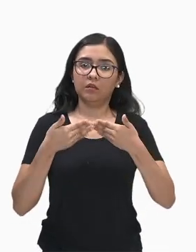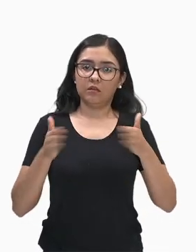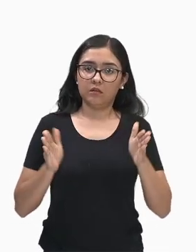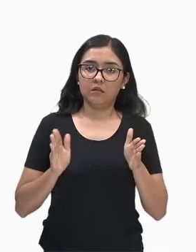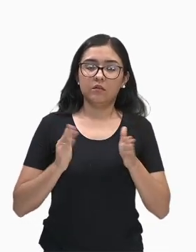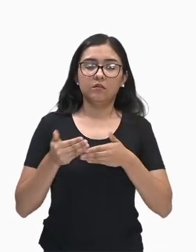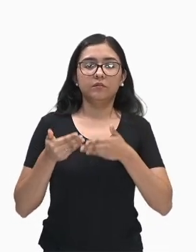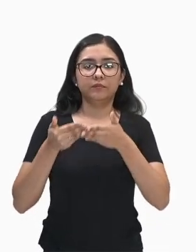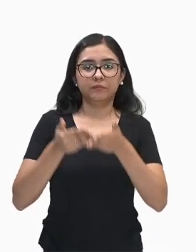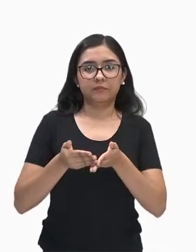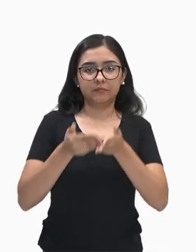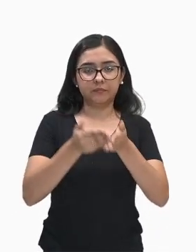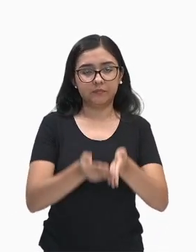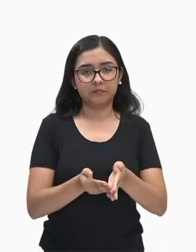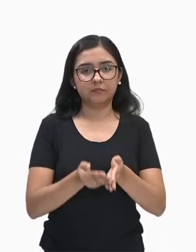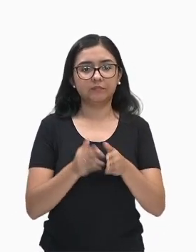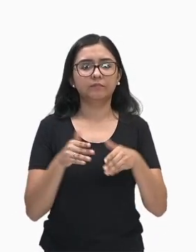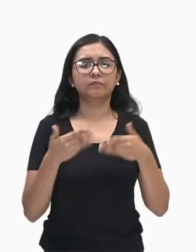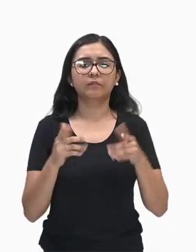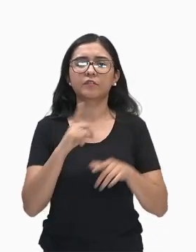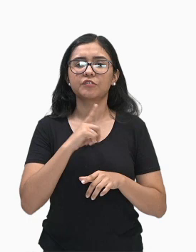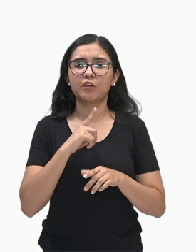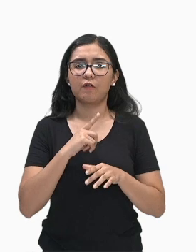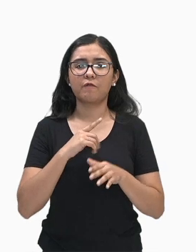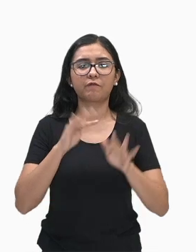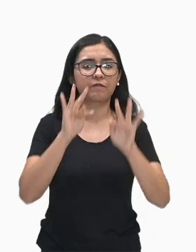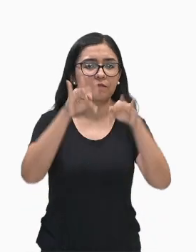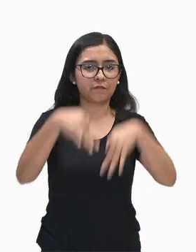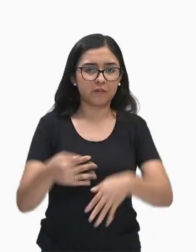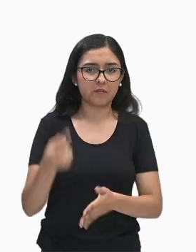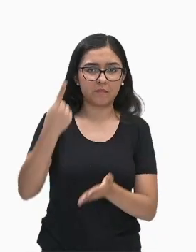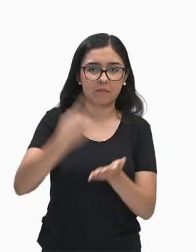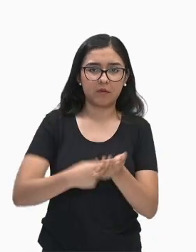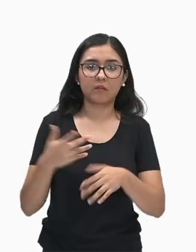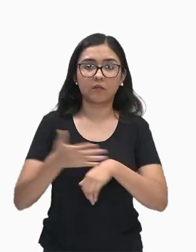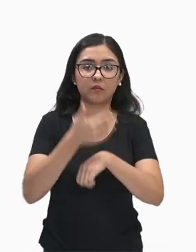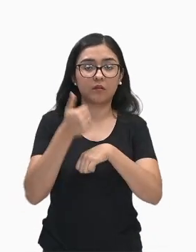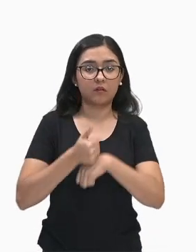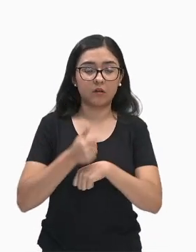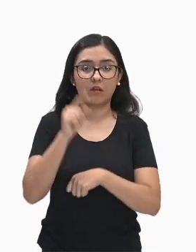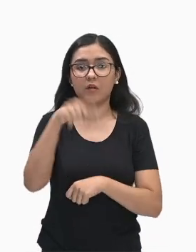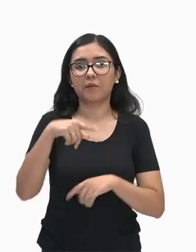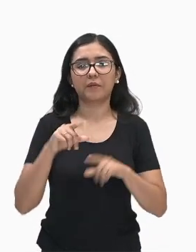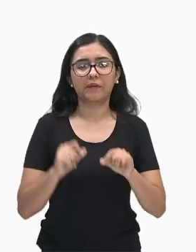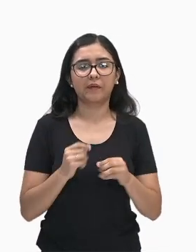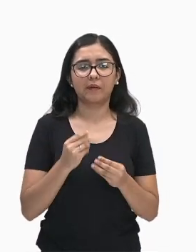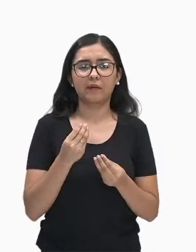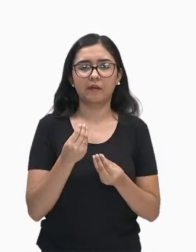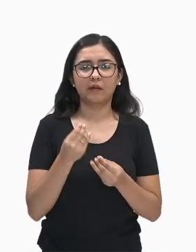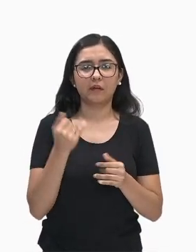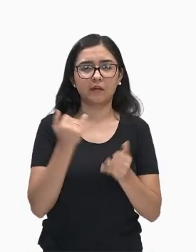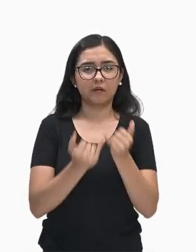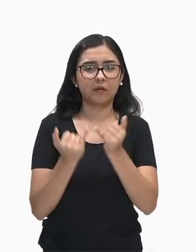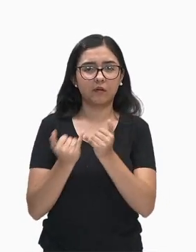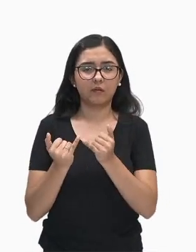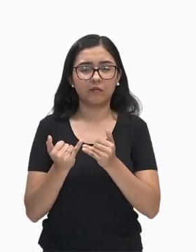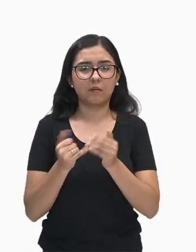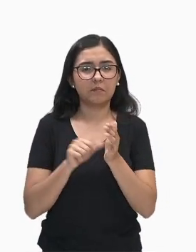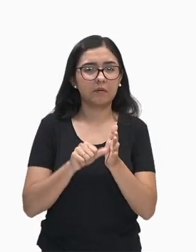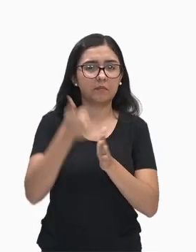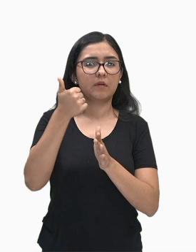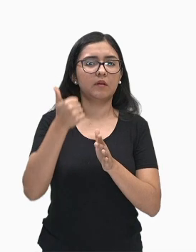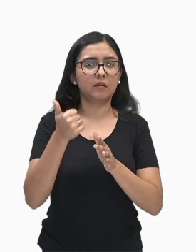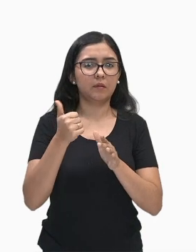portos, chegou ao fim ao pacto colonial e isso pode ser considerado como o primeiro passo para